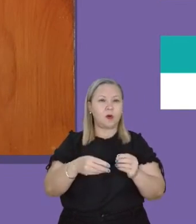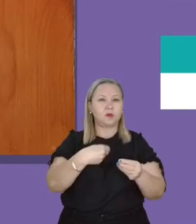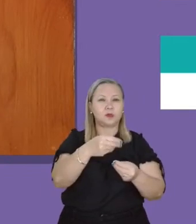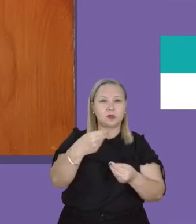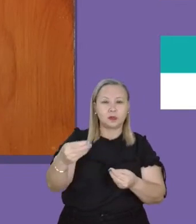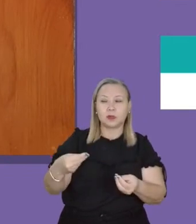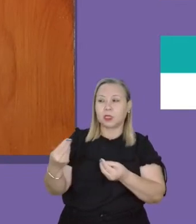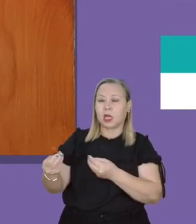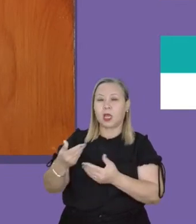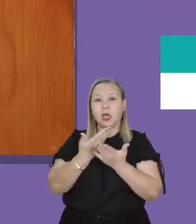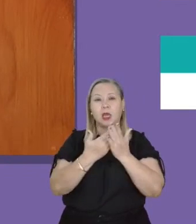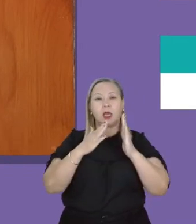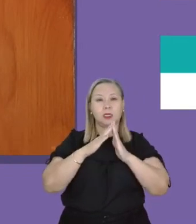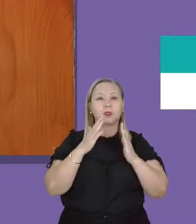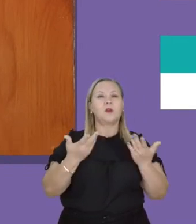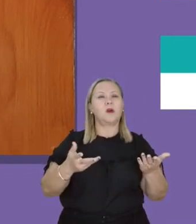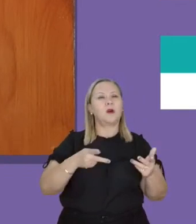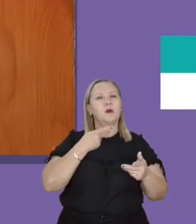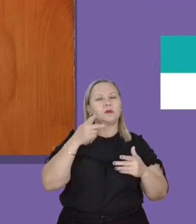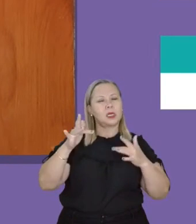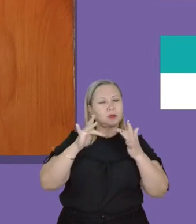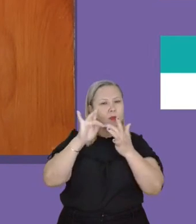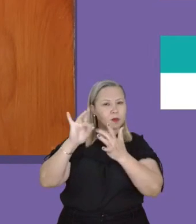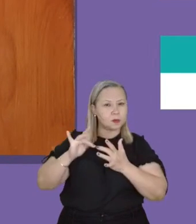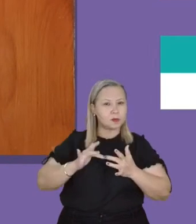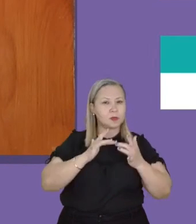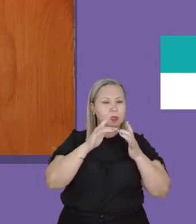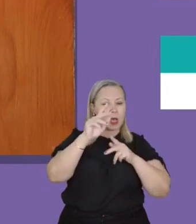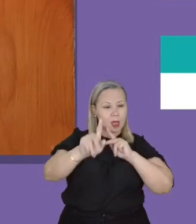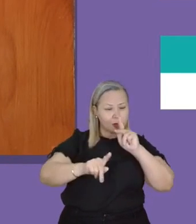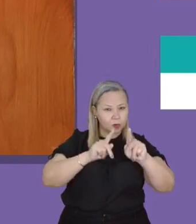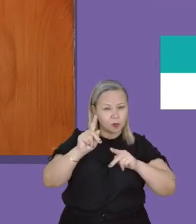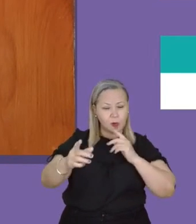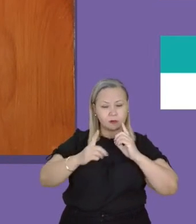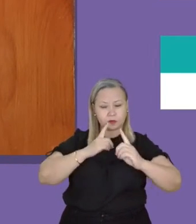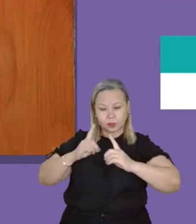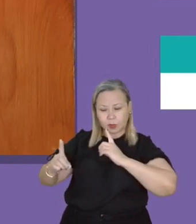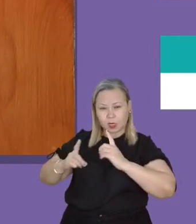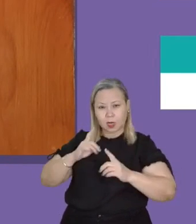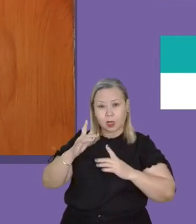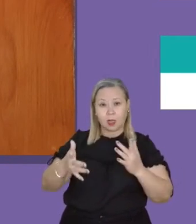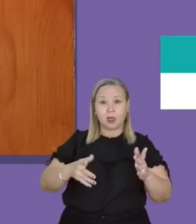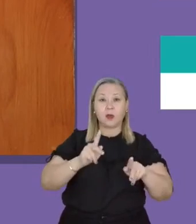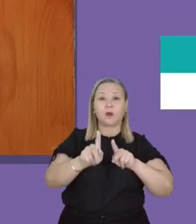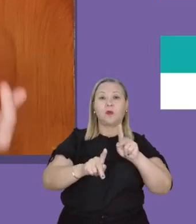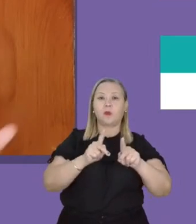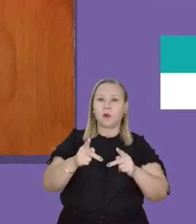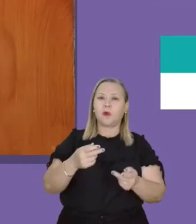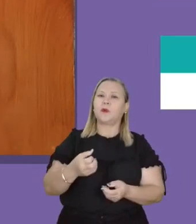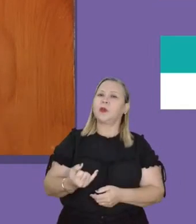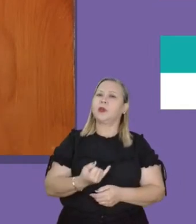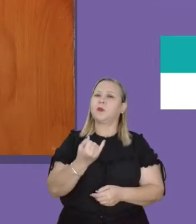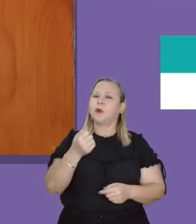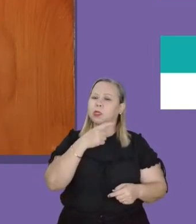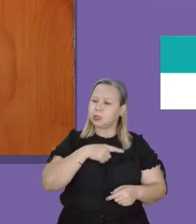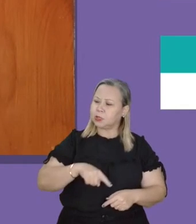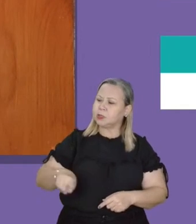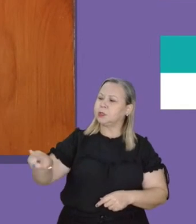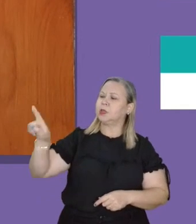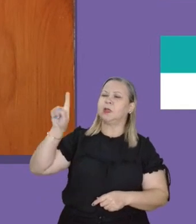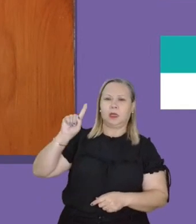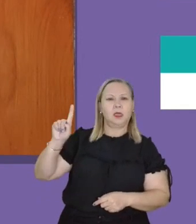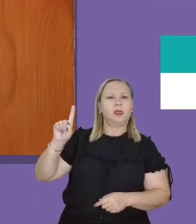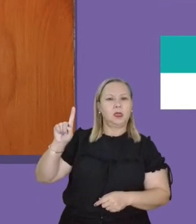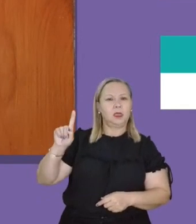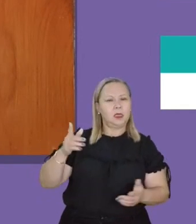escolas, enfim, para estar mesmo em contato com o povo, dialogando com o povo. E é muito importante vocês irem, para além da companheirada que está